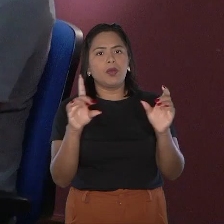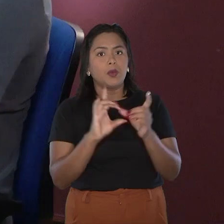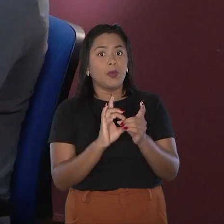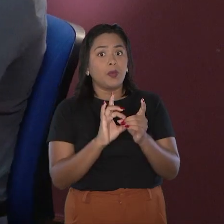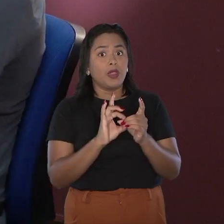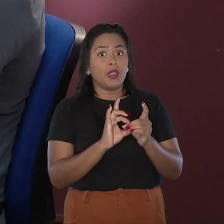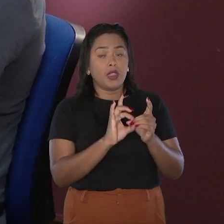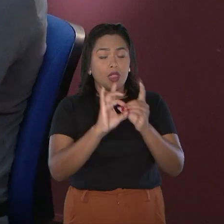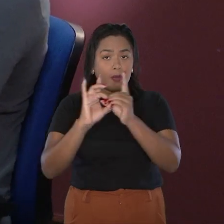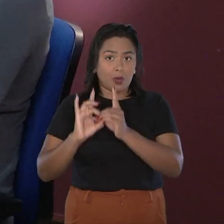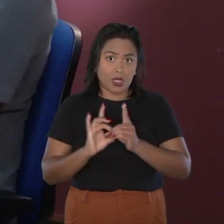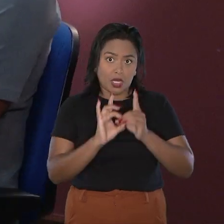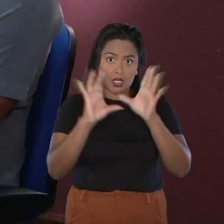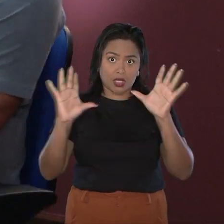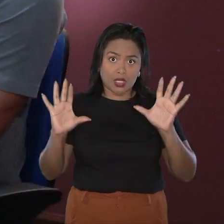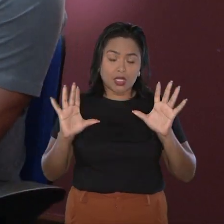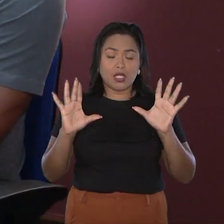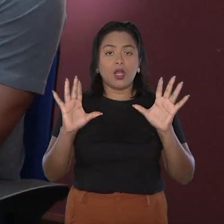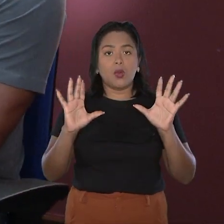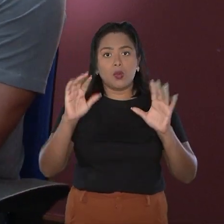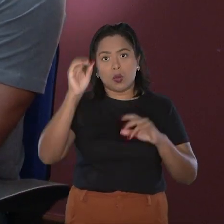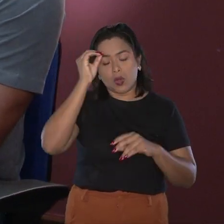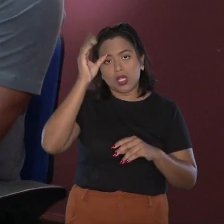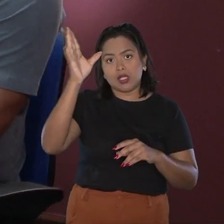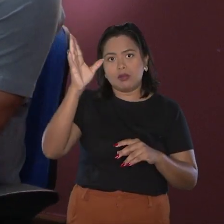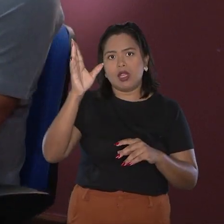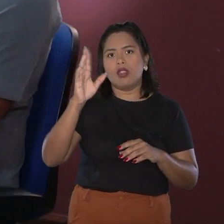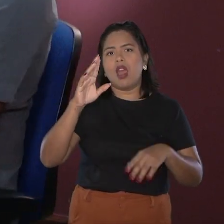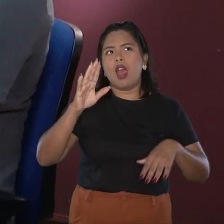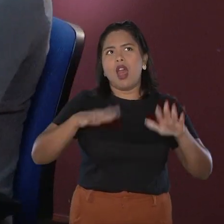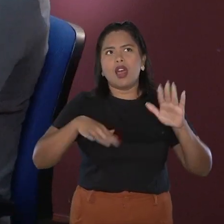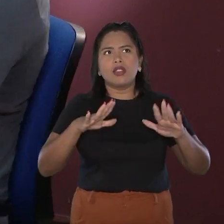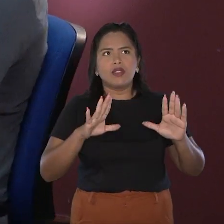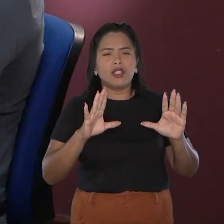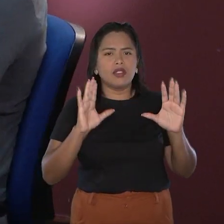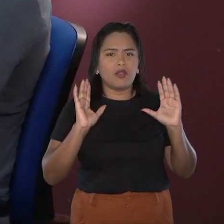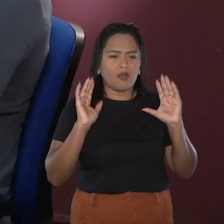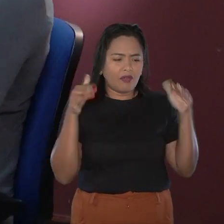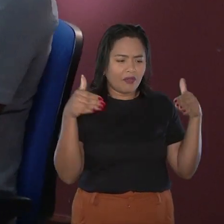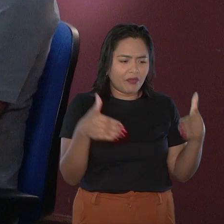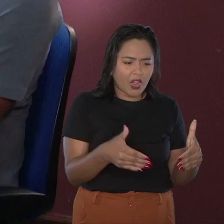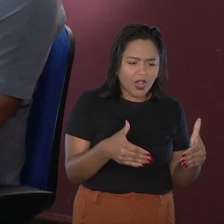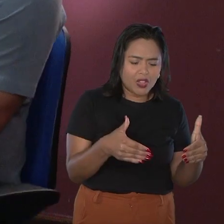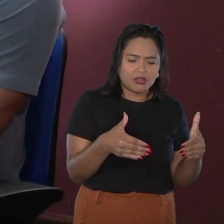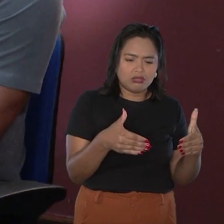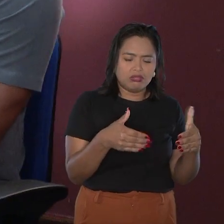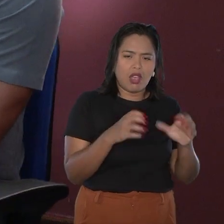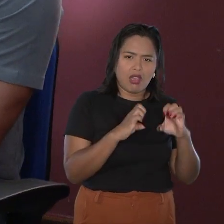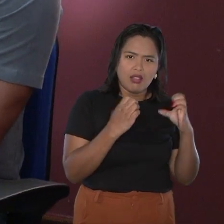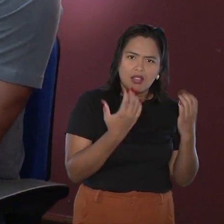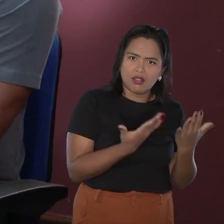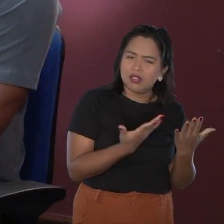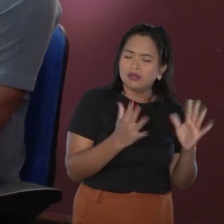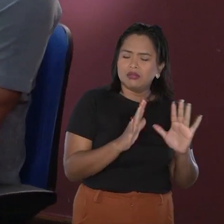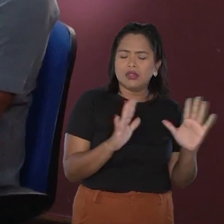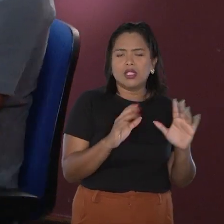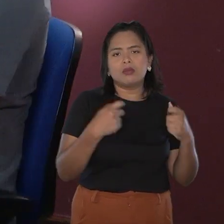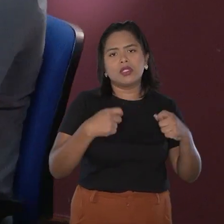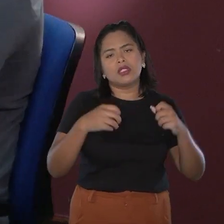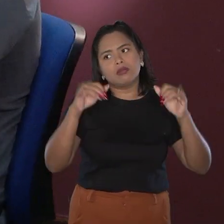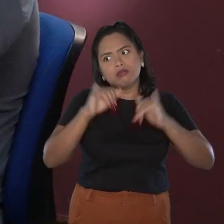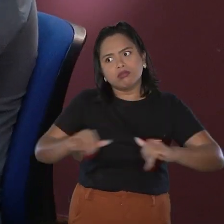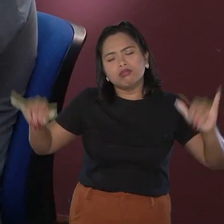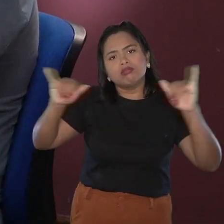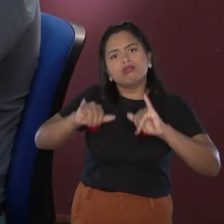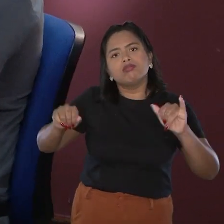acho que o conhecimento quando a gente fica Centralizado Adianta De que né então a gente precisa democratizar precisa espalhar o conhecimento científico e as pessoas